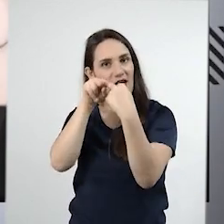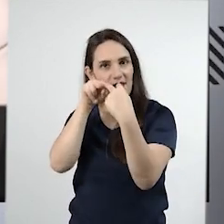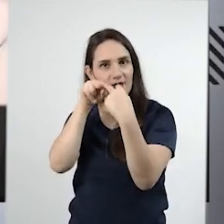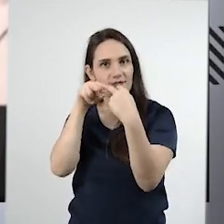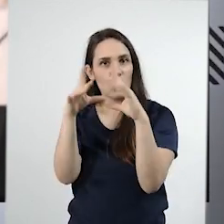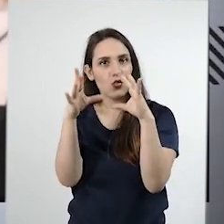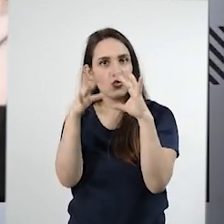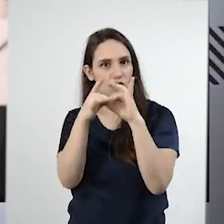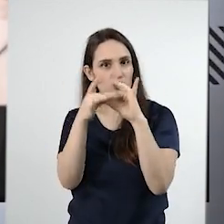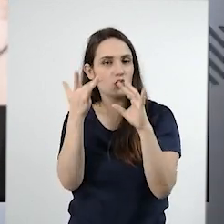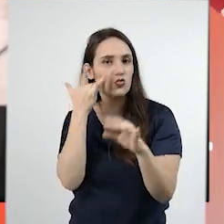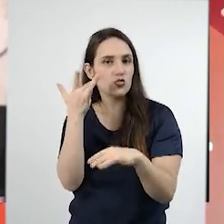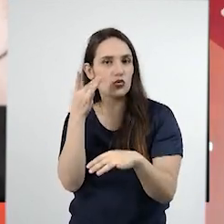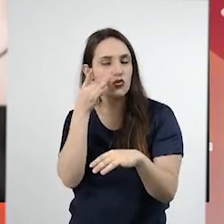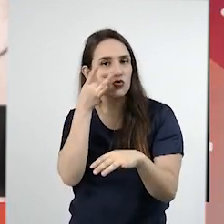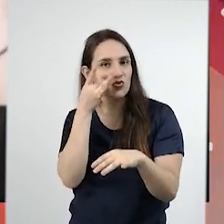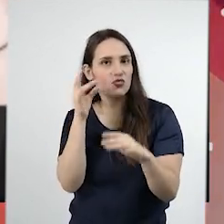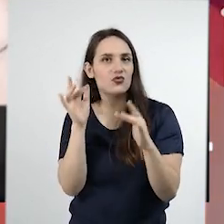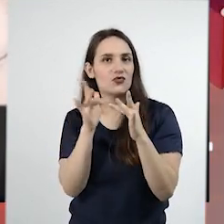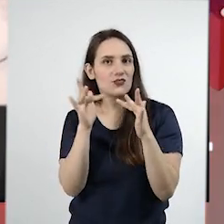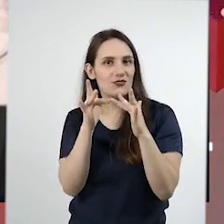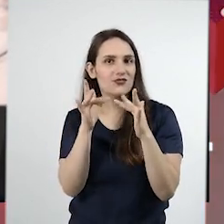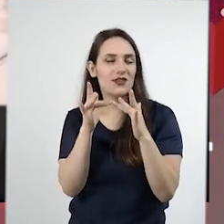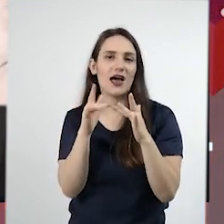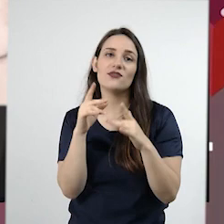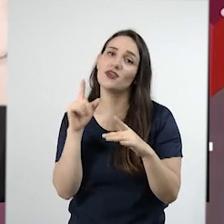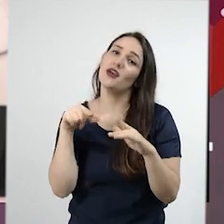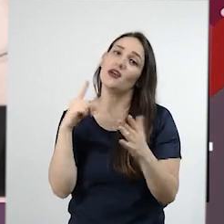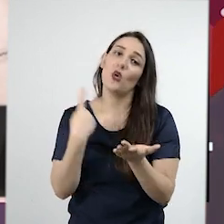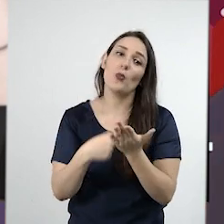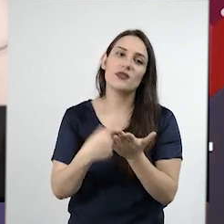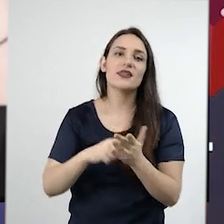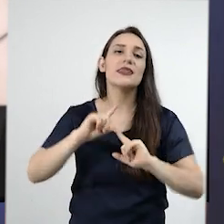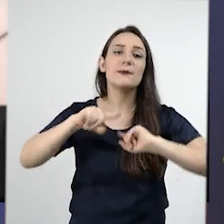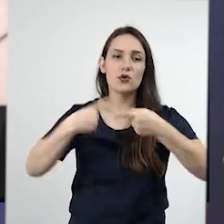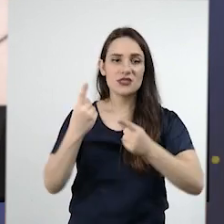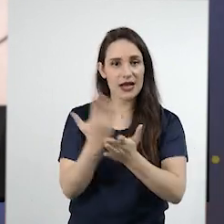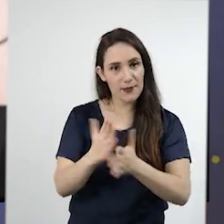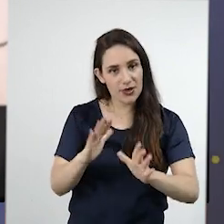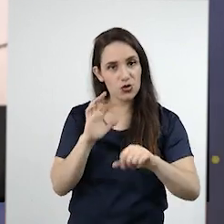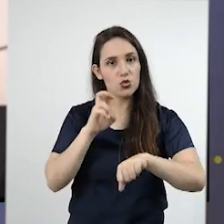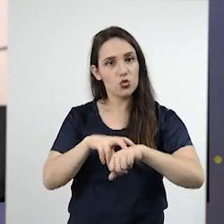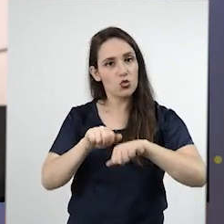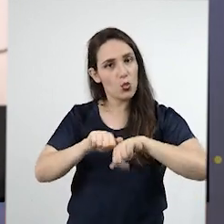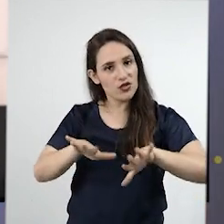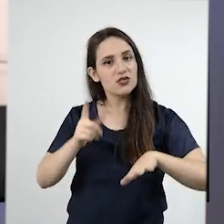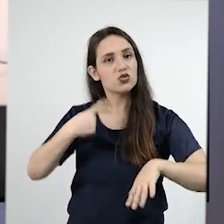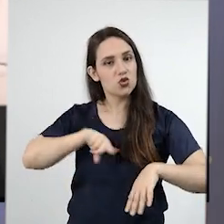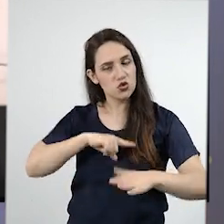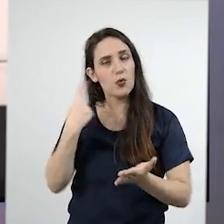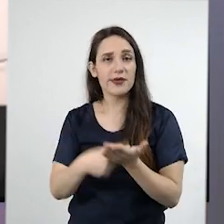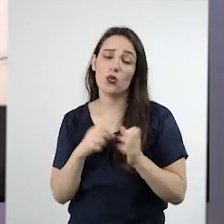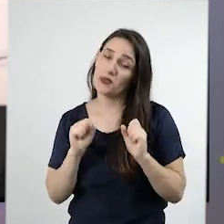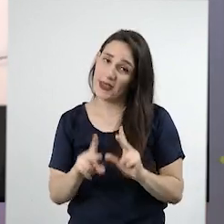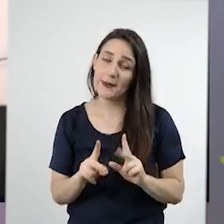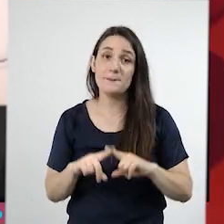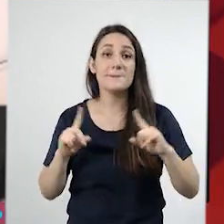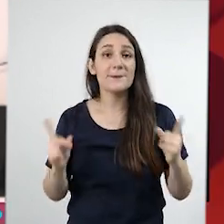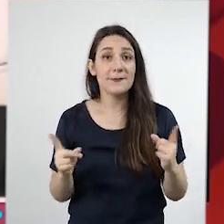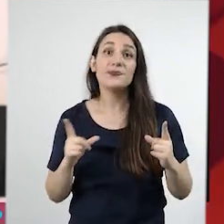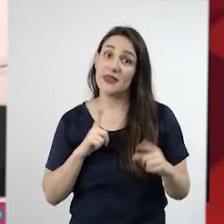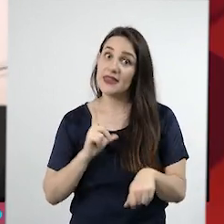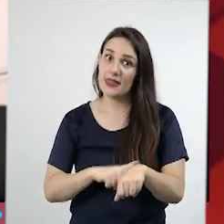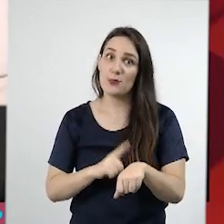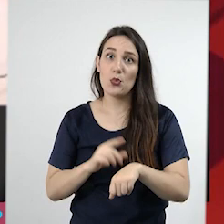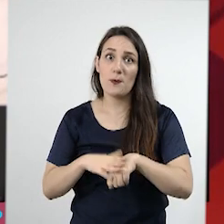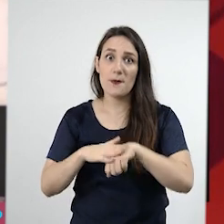gente se encontra depois da pandemia, né? Quando tudo isso passar, a gente se encontra. Então, eu acho que as pessoas, nesse